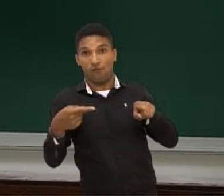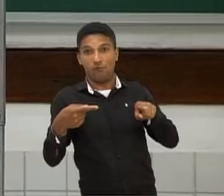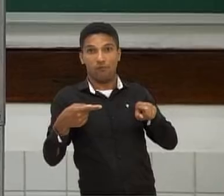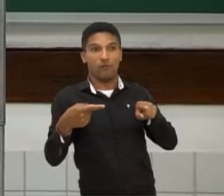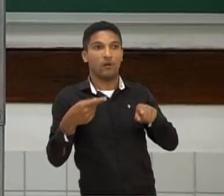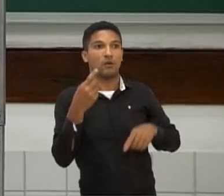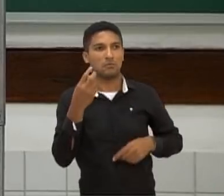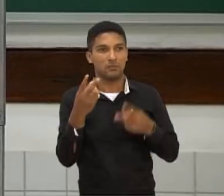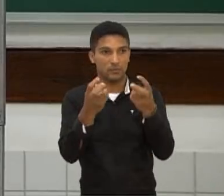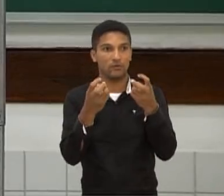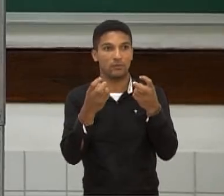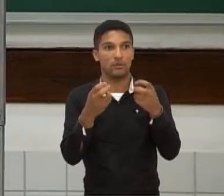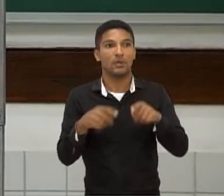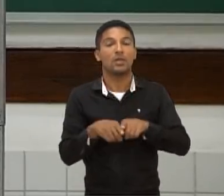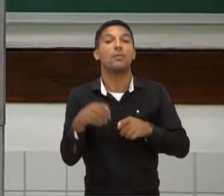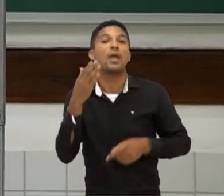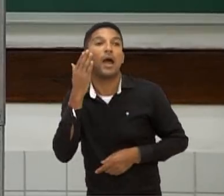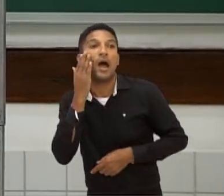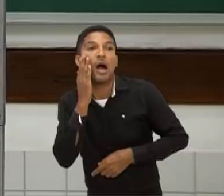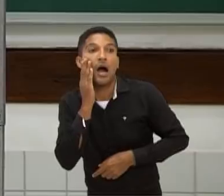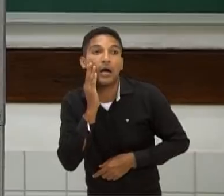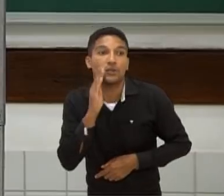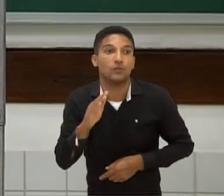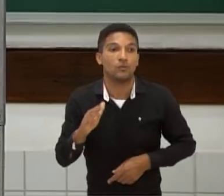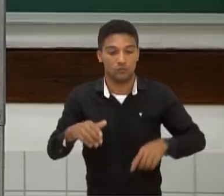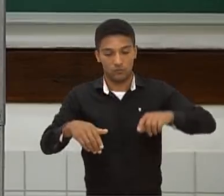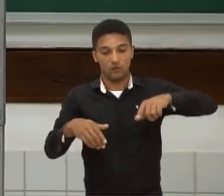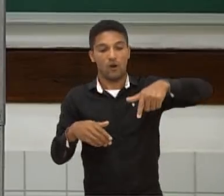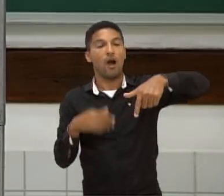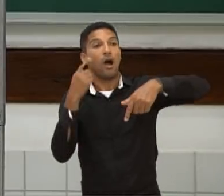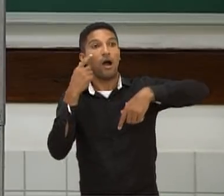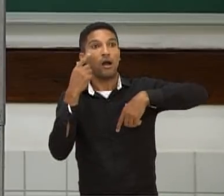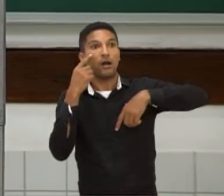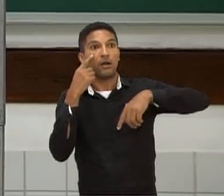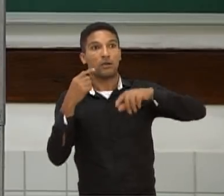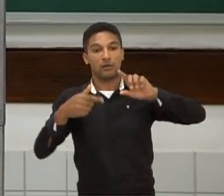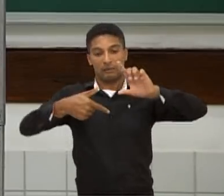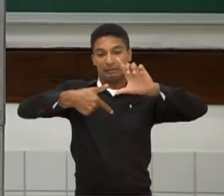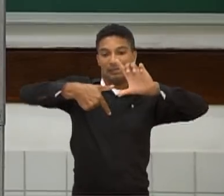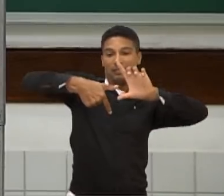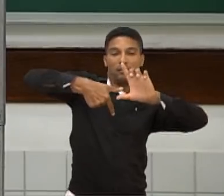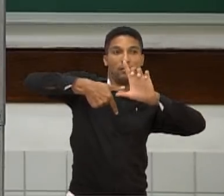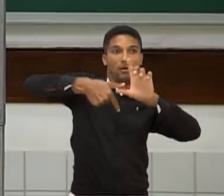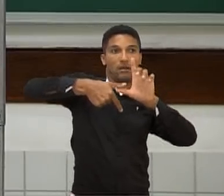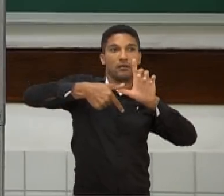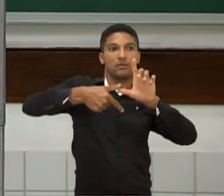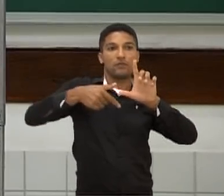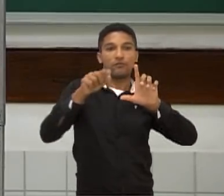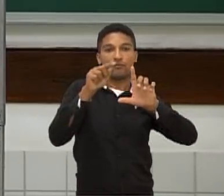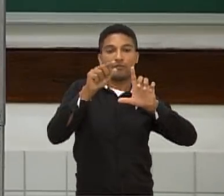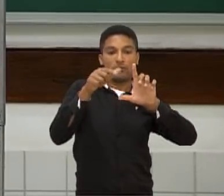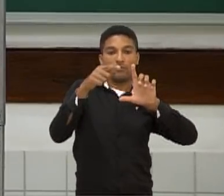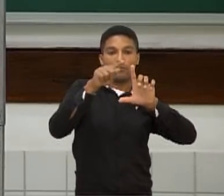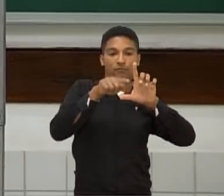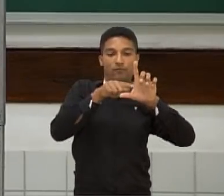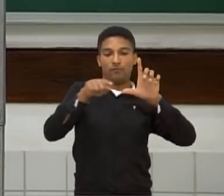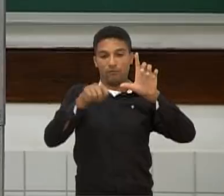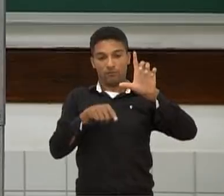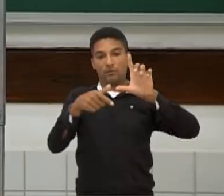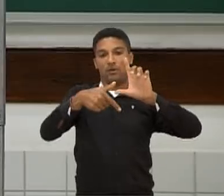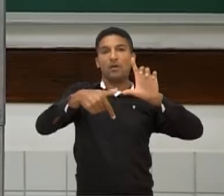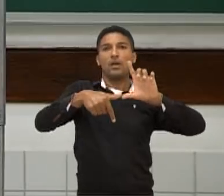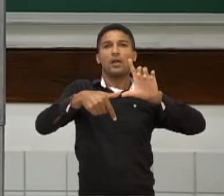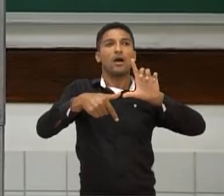vocês, aí em casa, olhem essas pecinhas e tentem identificar qual que é a diferença a partir da reta